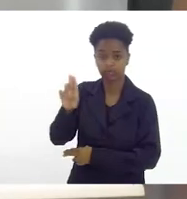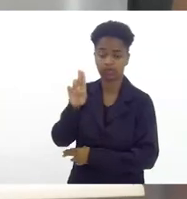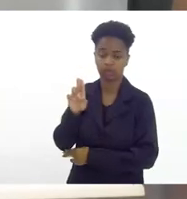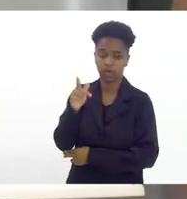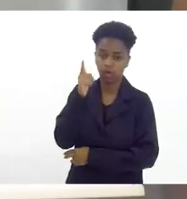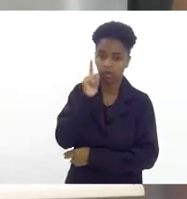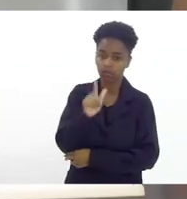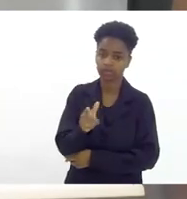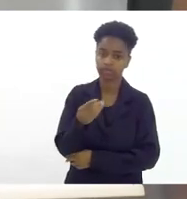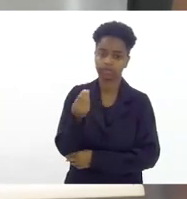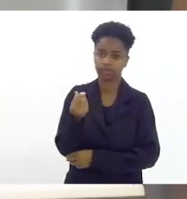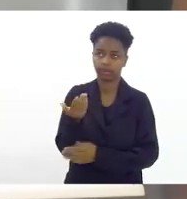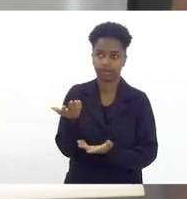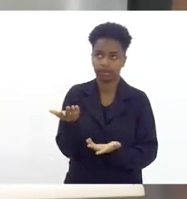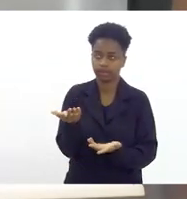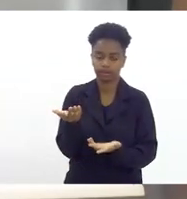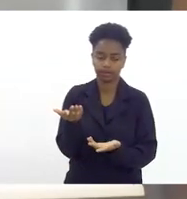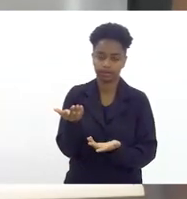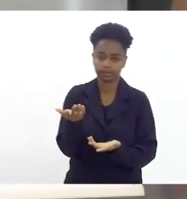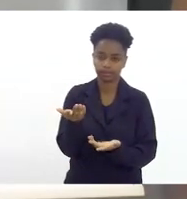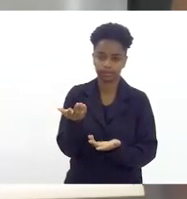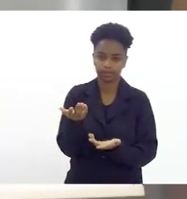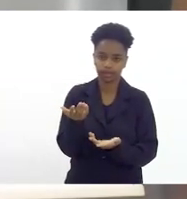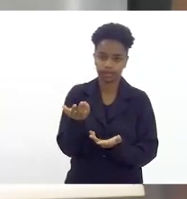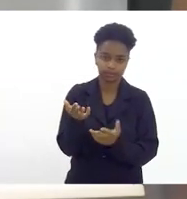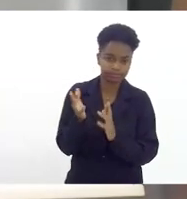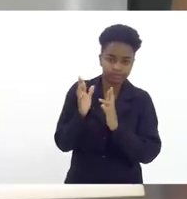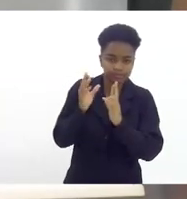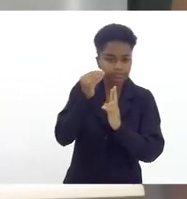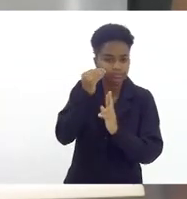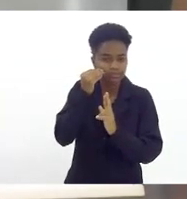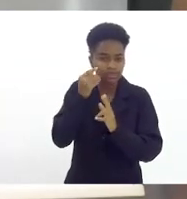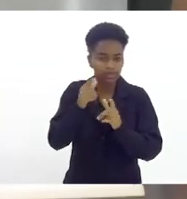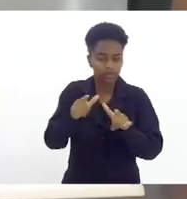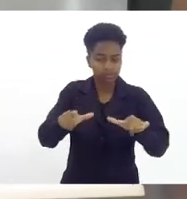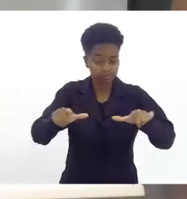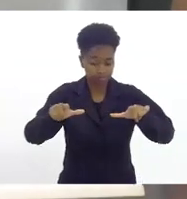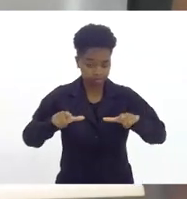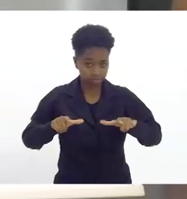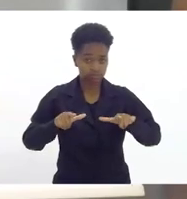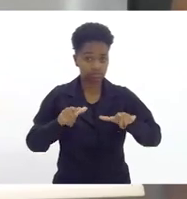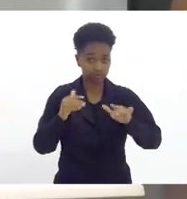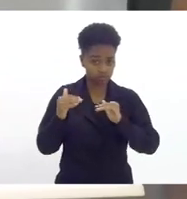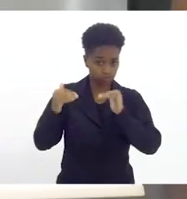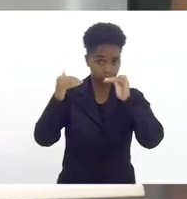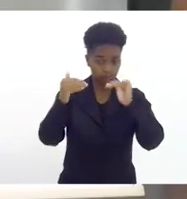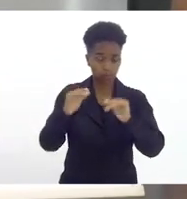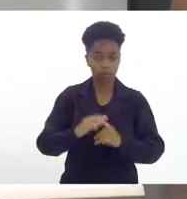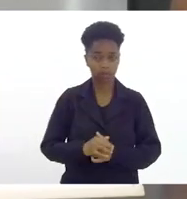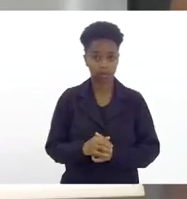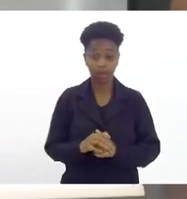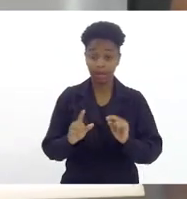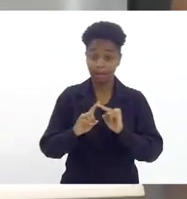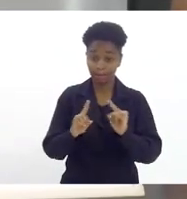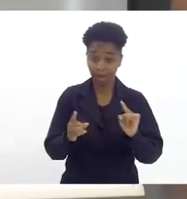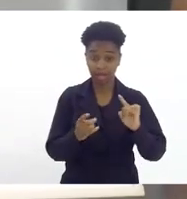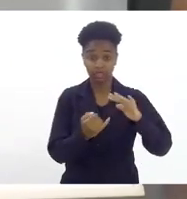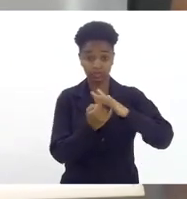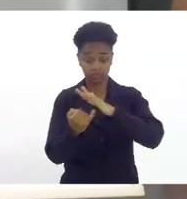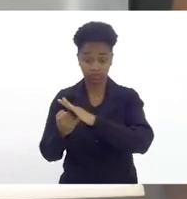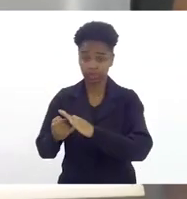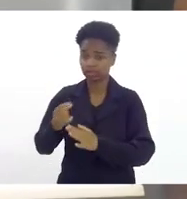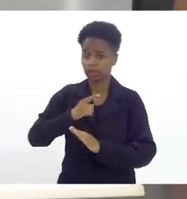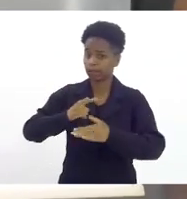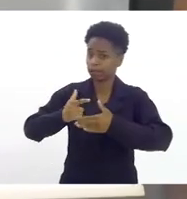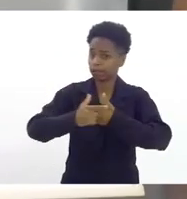pudesse enfim esperar receber a titulação de nível superior mas as entidades têm um papel